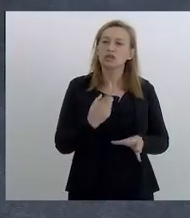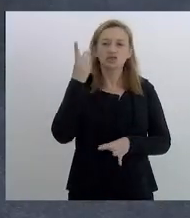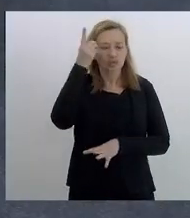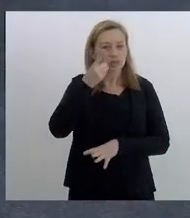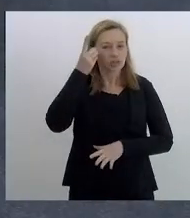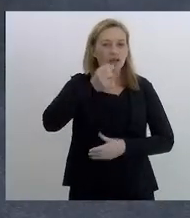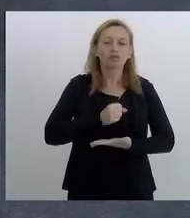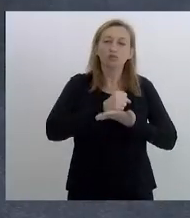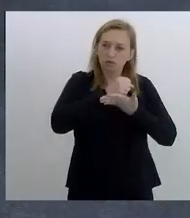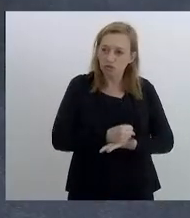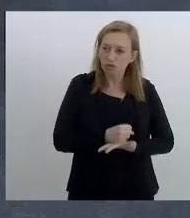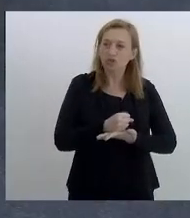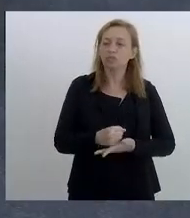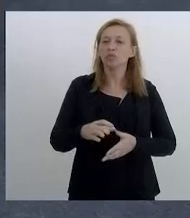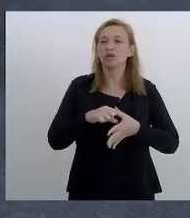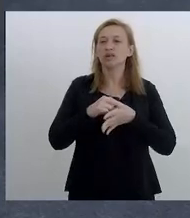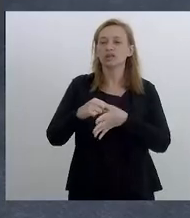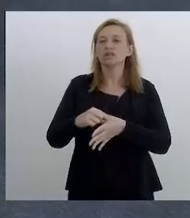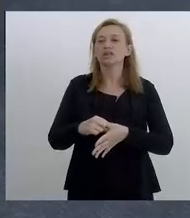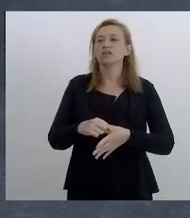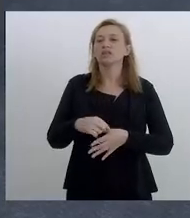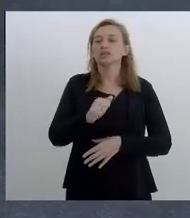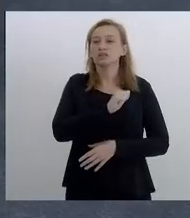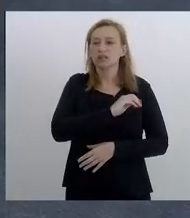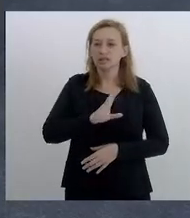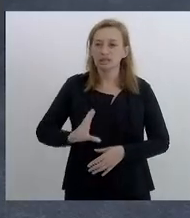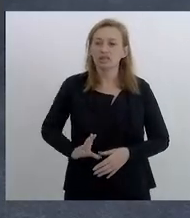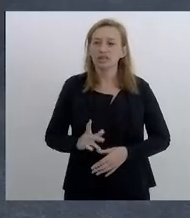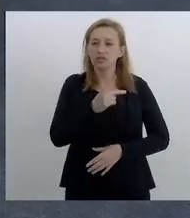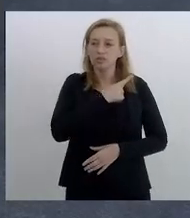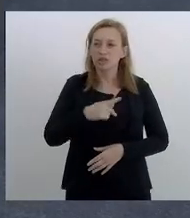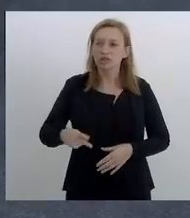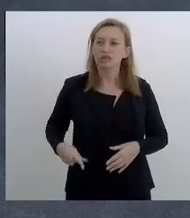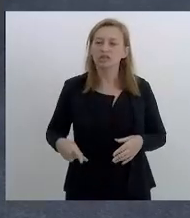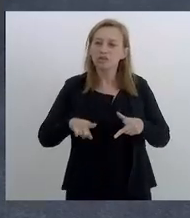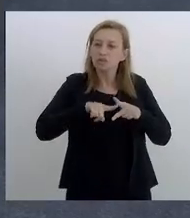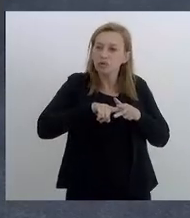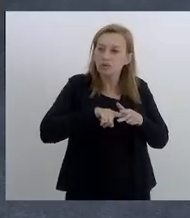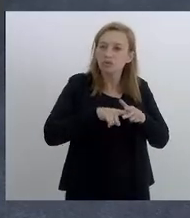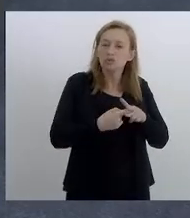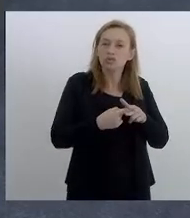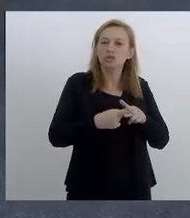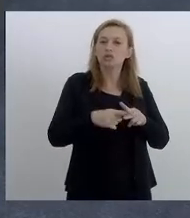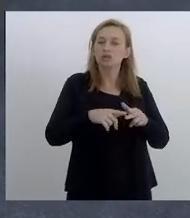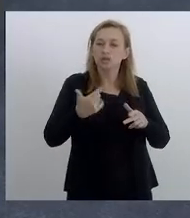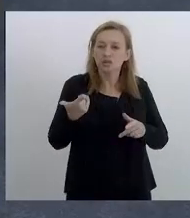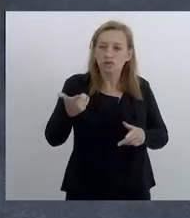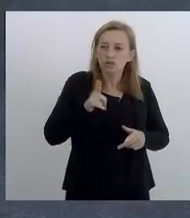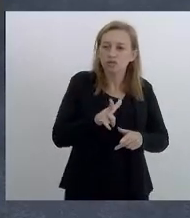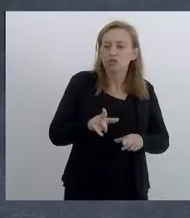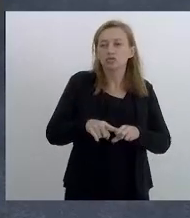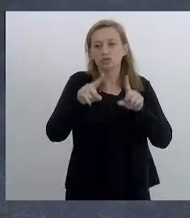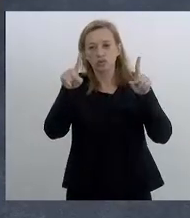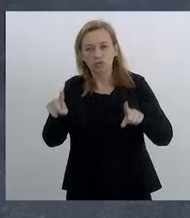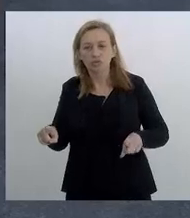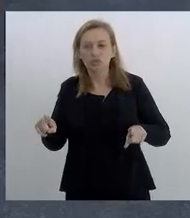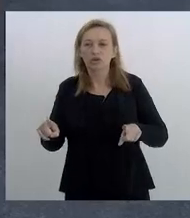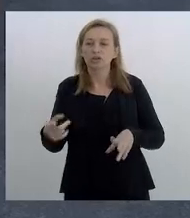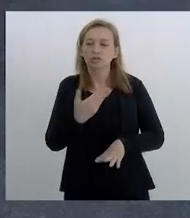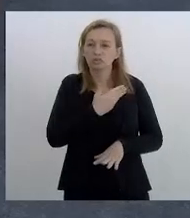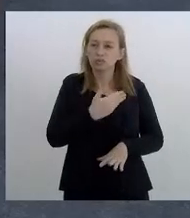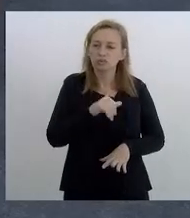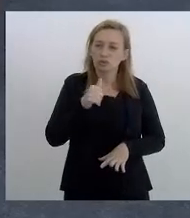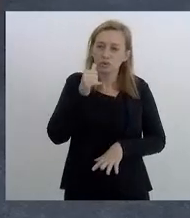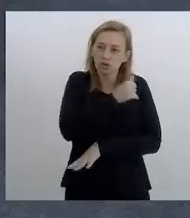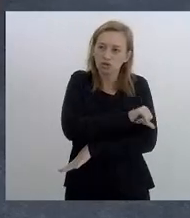a liderança do presidente André Ciriano, ajustando as conquistas dos funcionários do Rio de